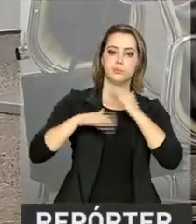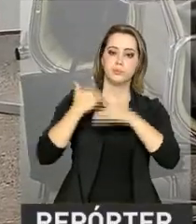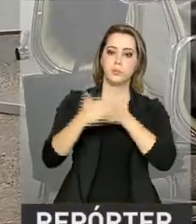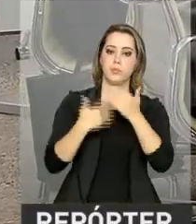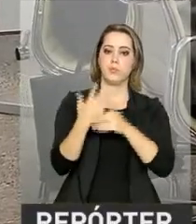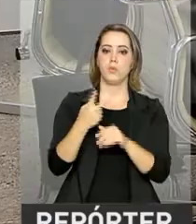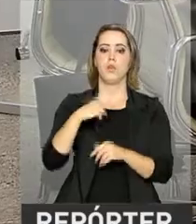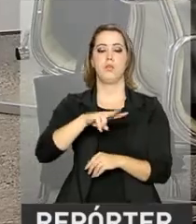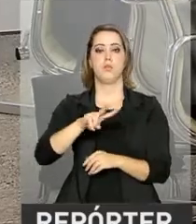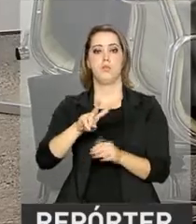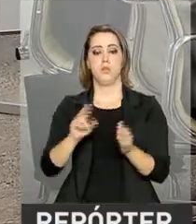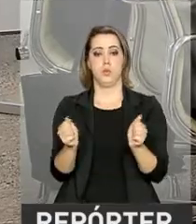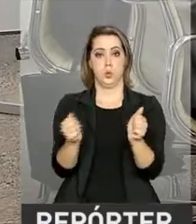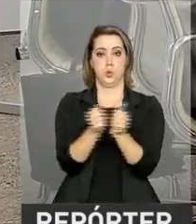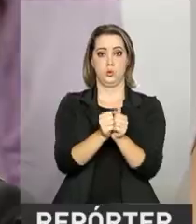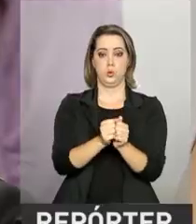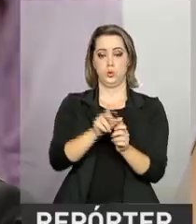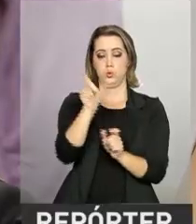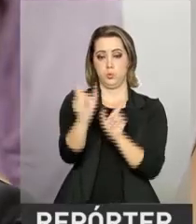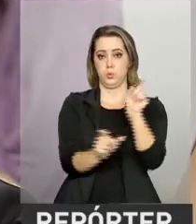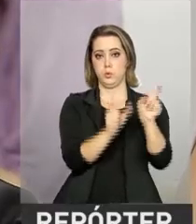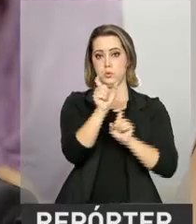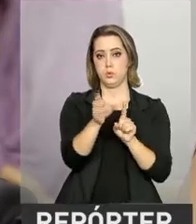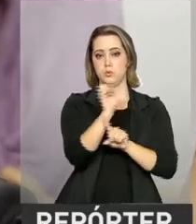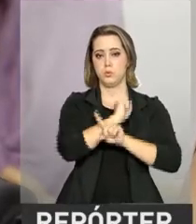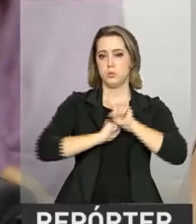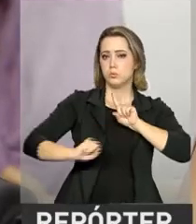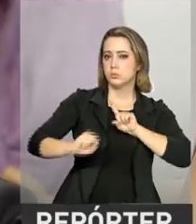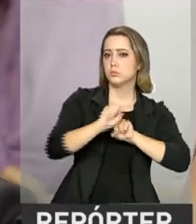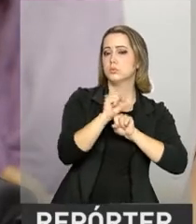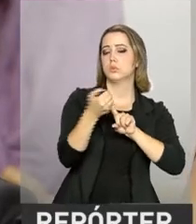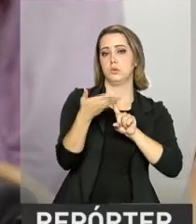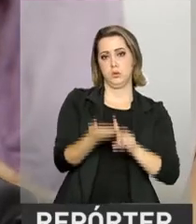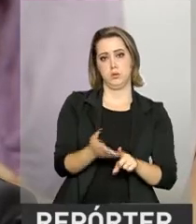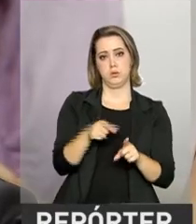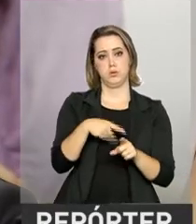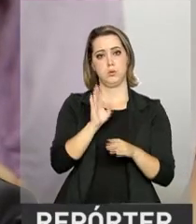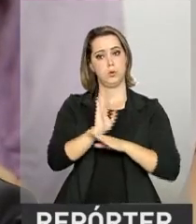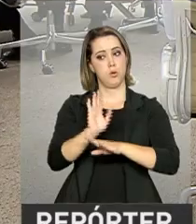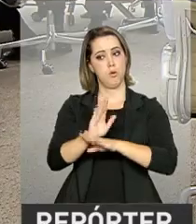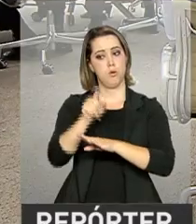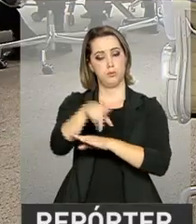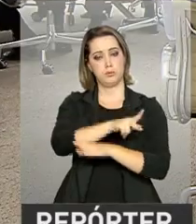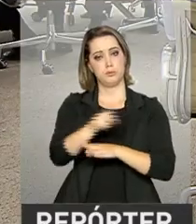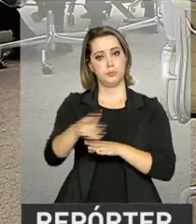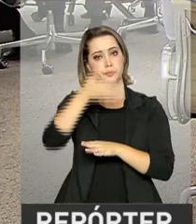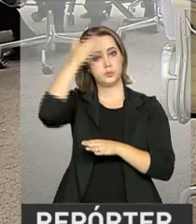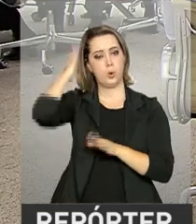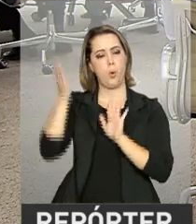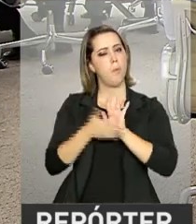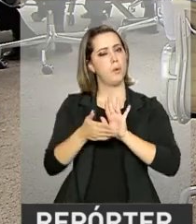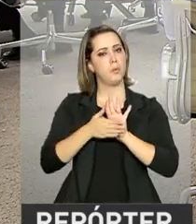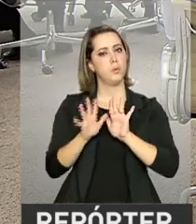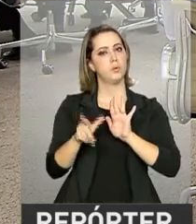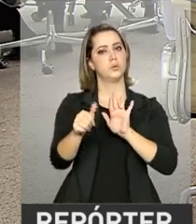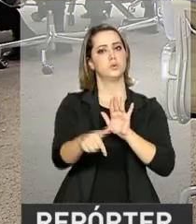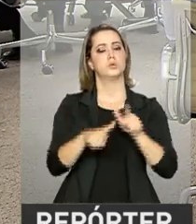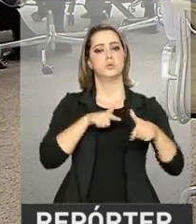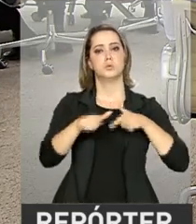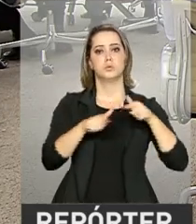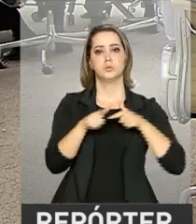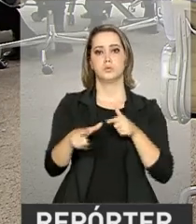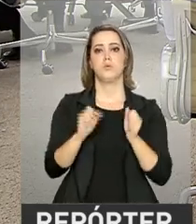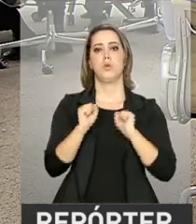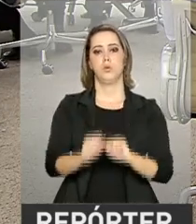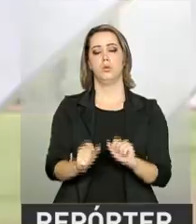Composto por representantes da sociedade civil, a ideia do Conselhão é assessorar o presidente da República com propostas em todas as áreas de atuação do